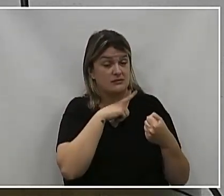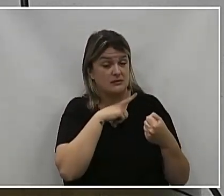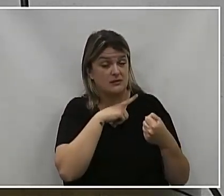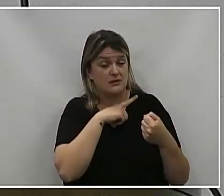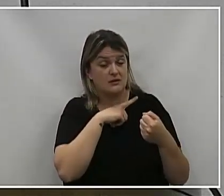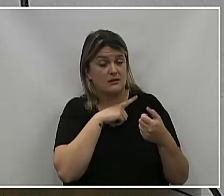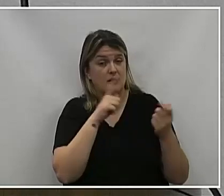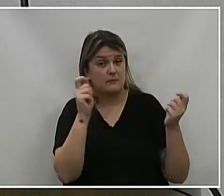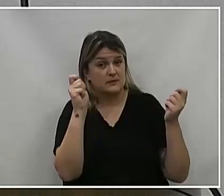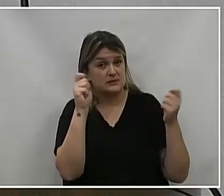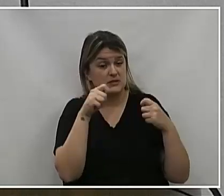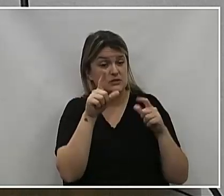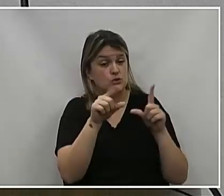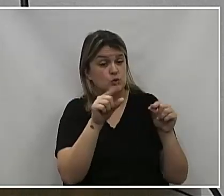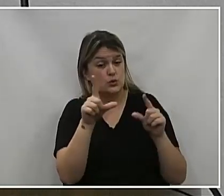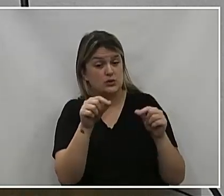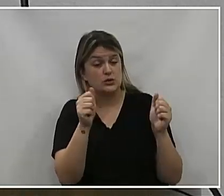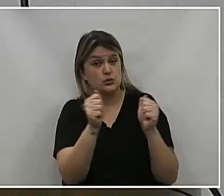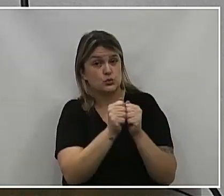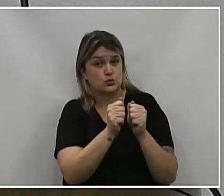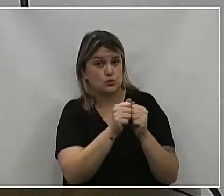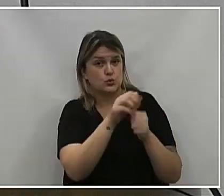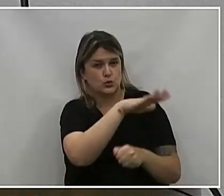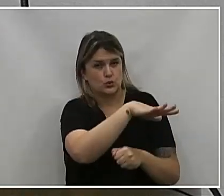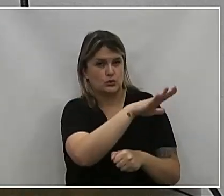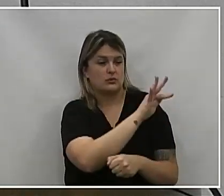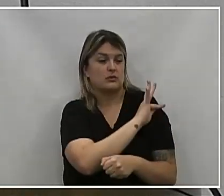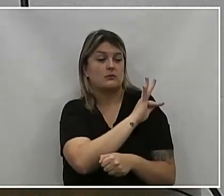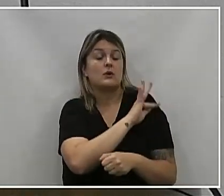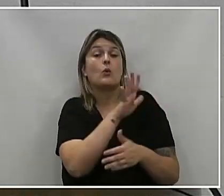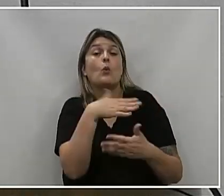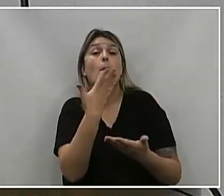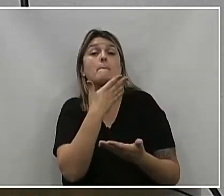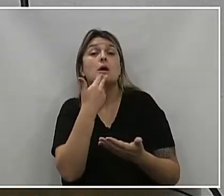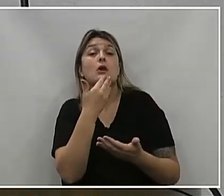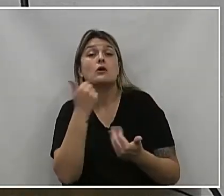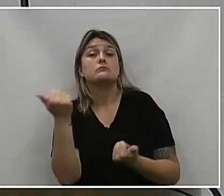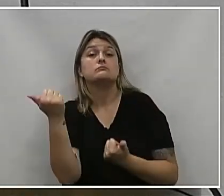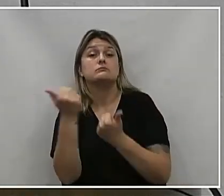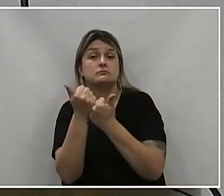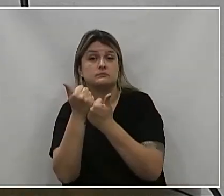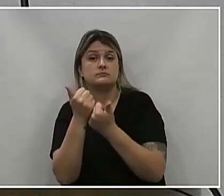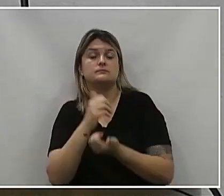definir por ele próprio, junto com o teu corpo técnico, qual que seria a melhor substituição.